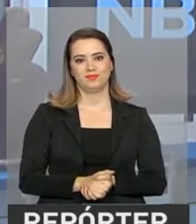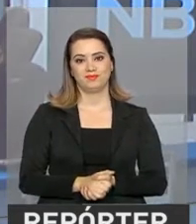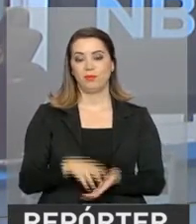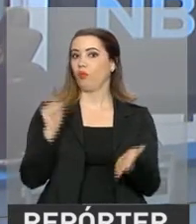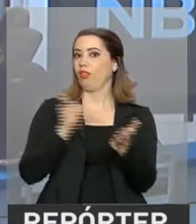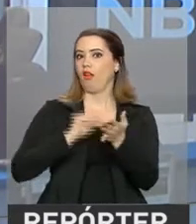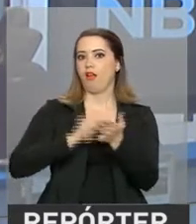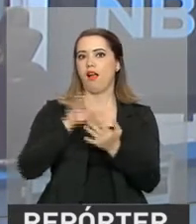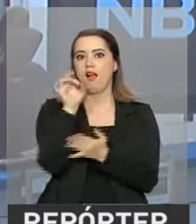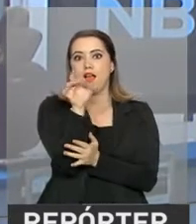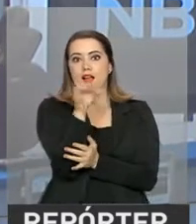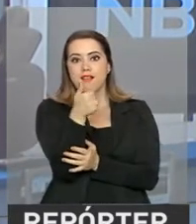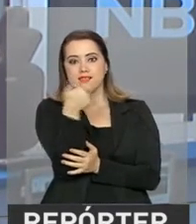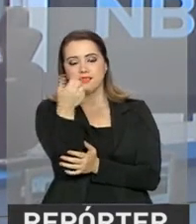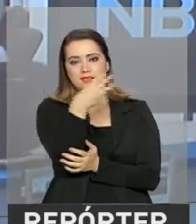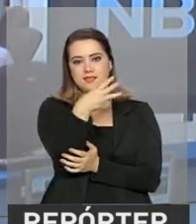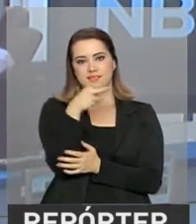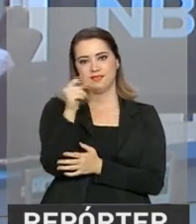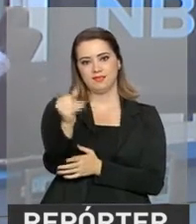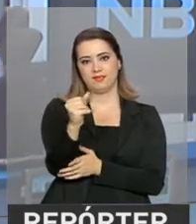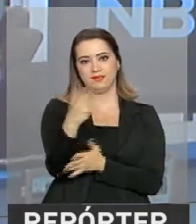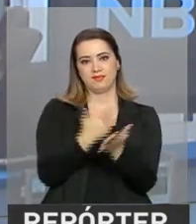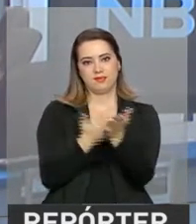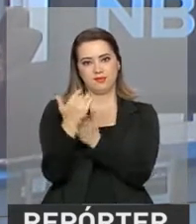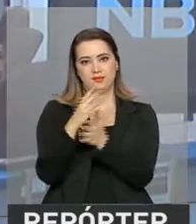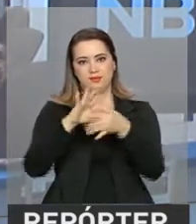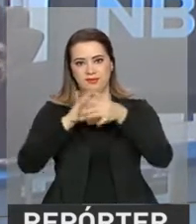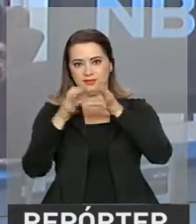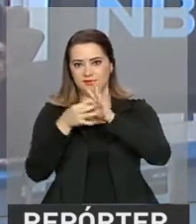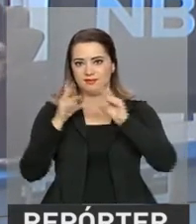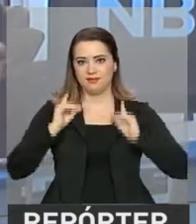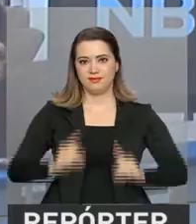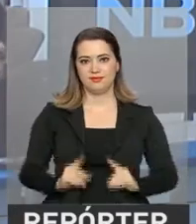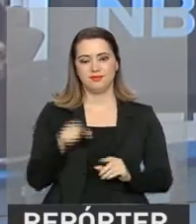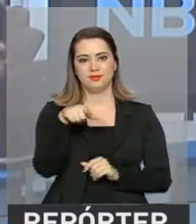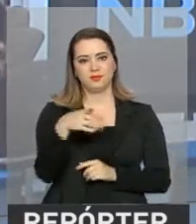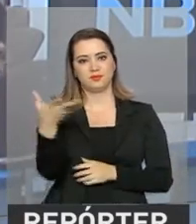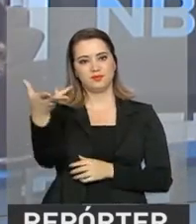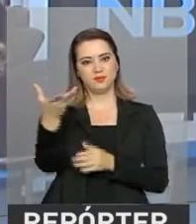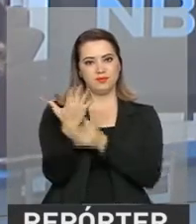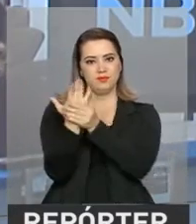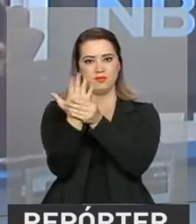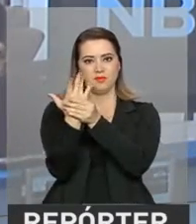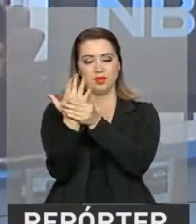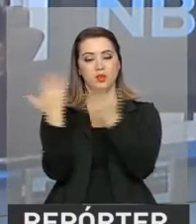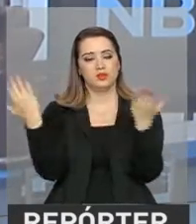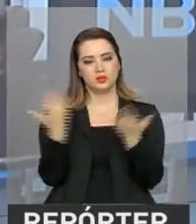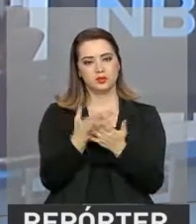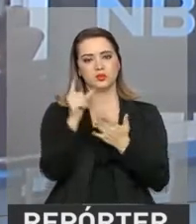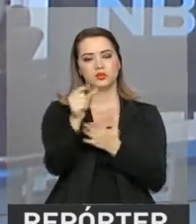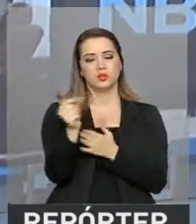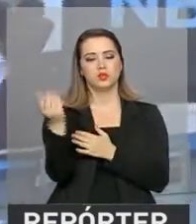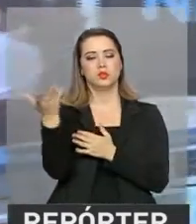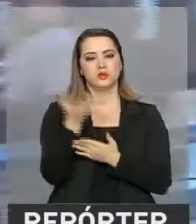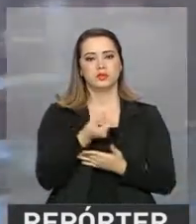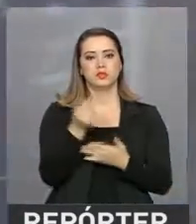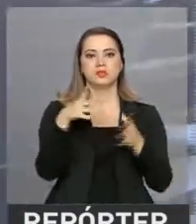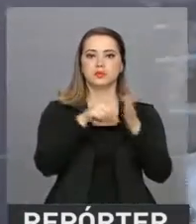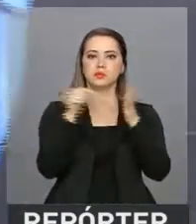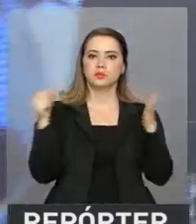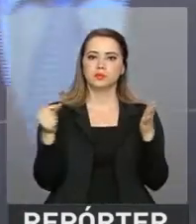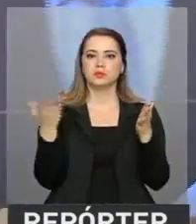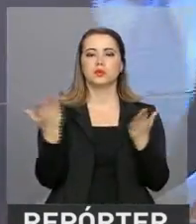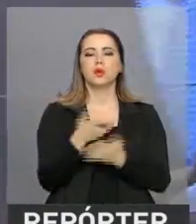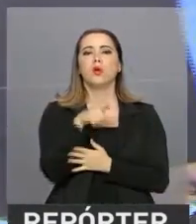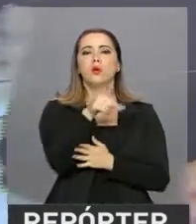três dias para o início dos jogos paralímpicos e a tocha foi recebida pelo presidente michel temer no palácio do planalto e é pra lá que a gente vai agora